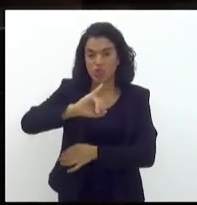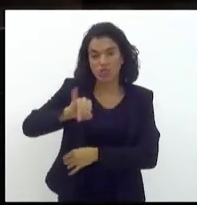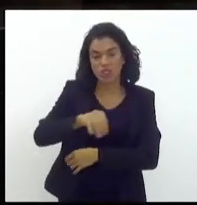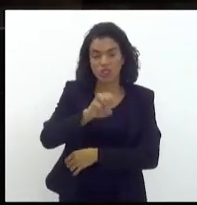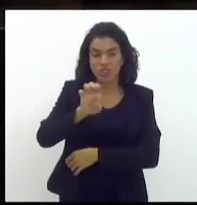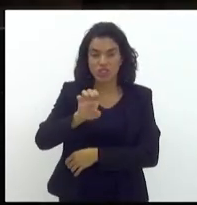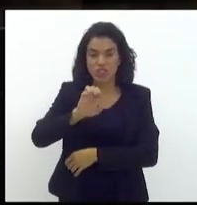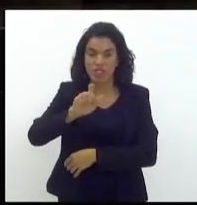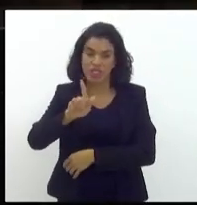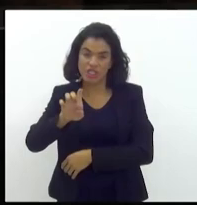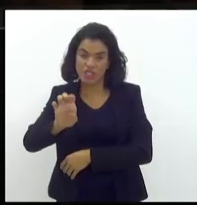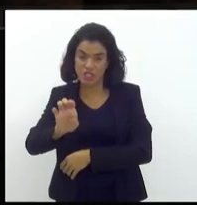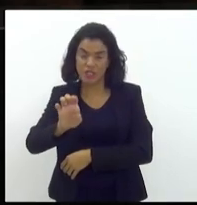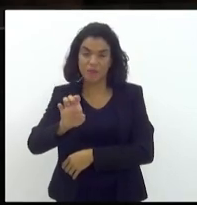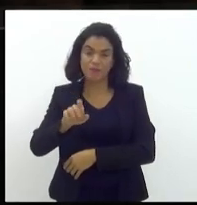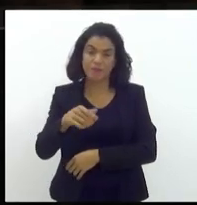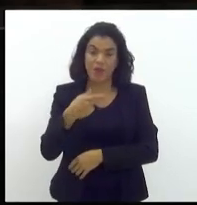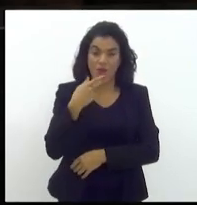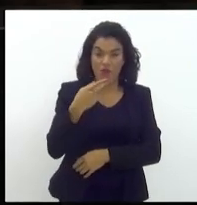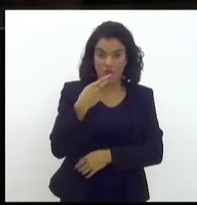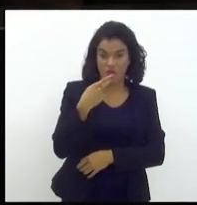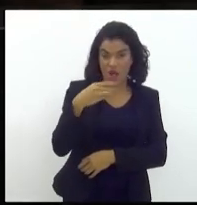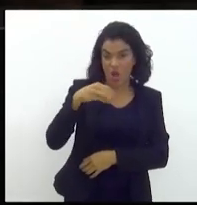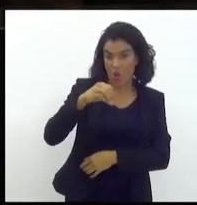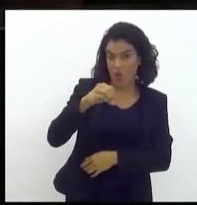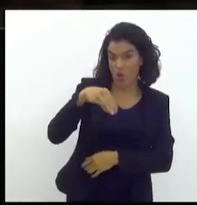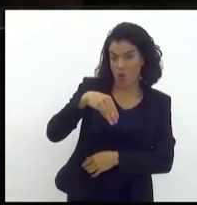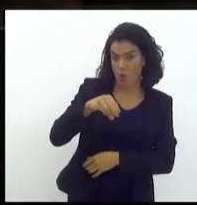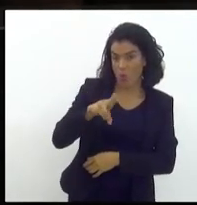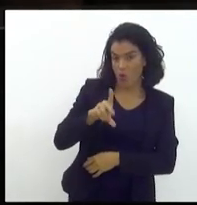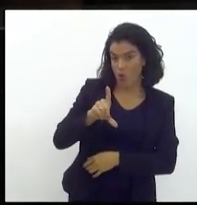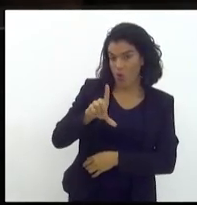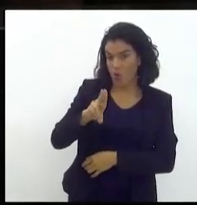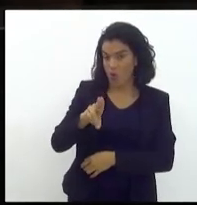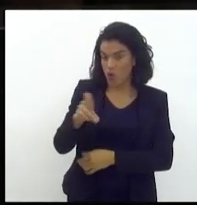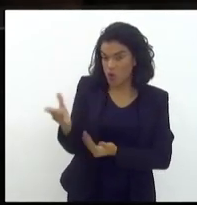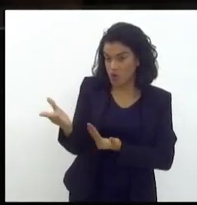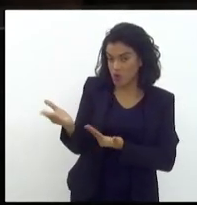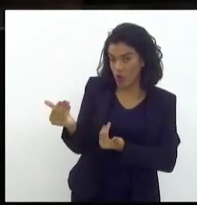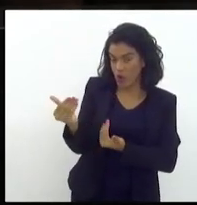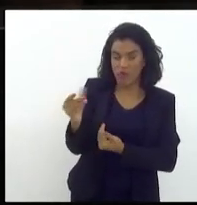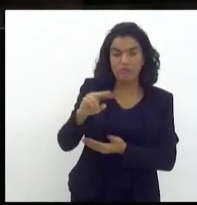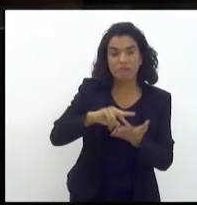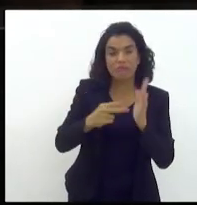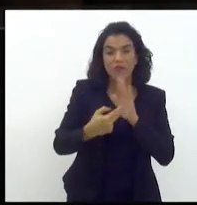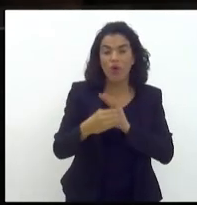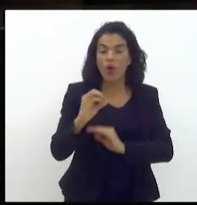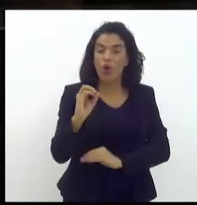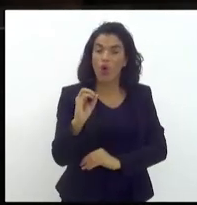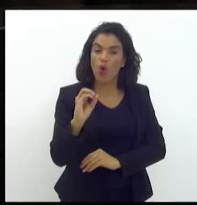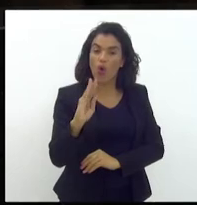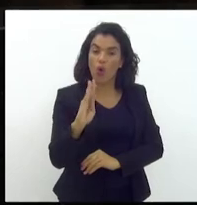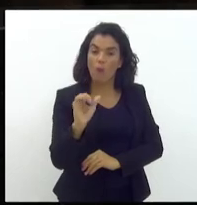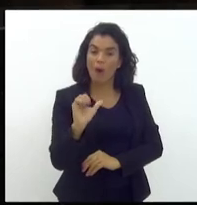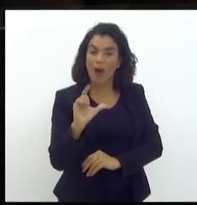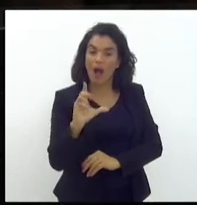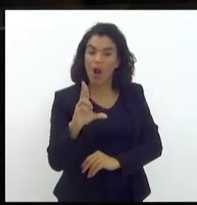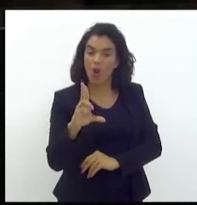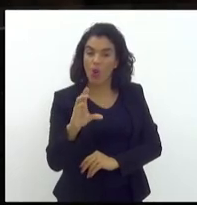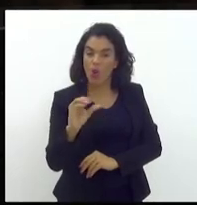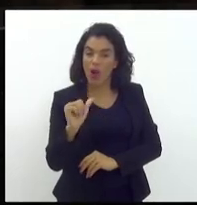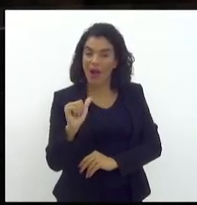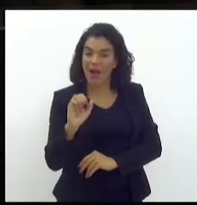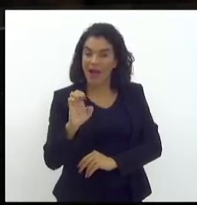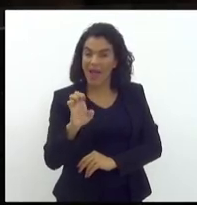de homolo e falo mais jovem eu falo abalou aí a pessoa que está em plenário veio aqui me corrigir e dizer que